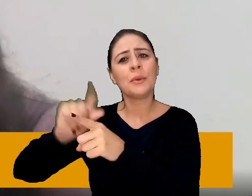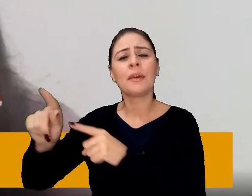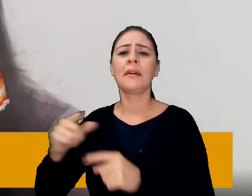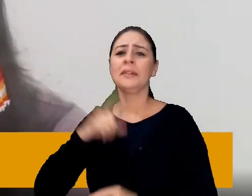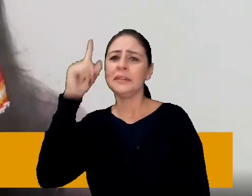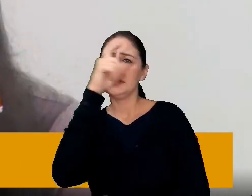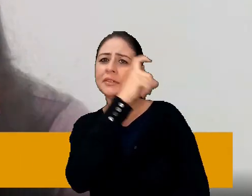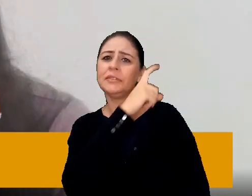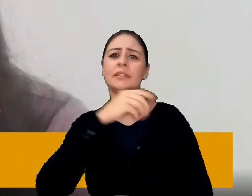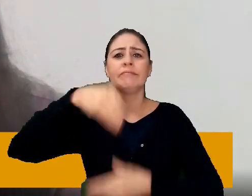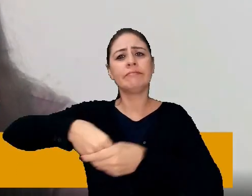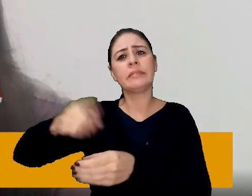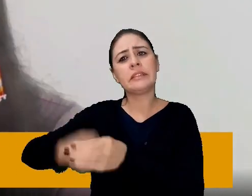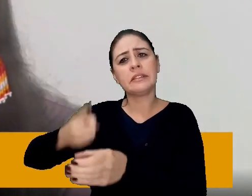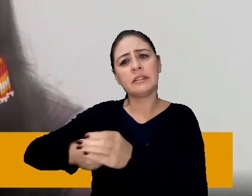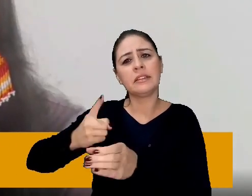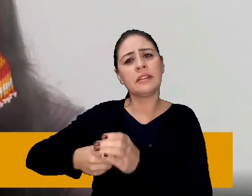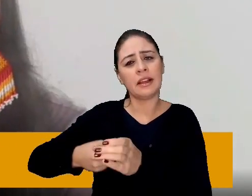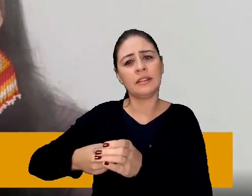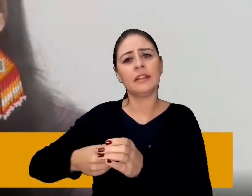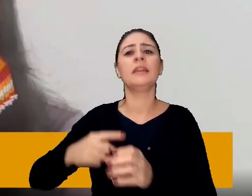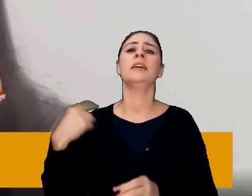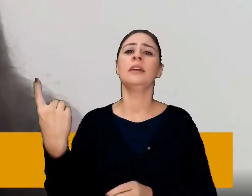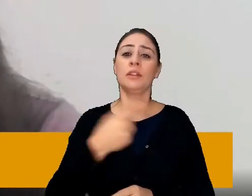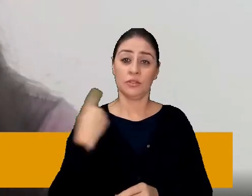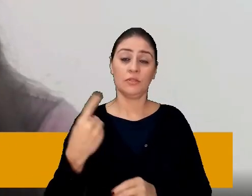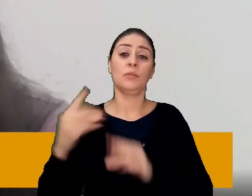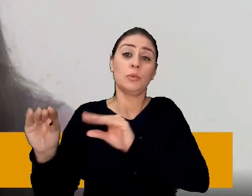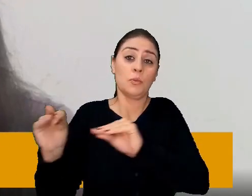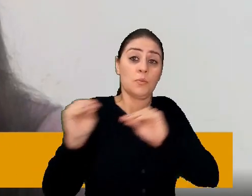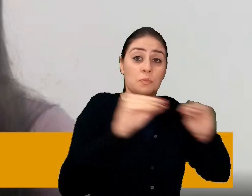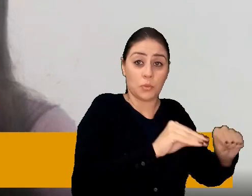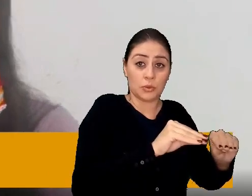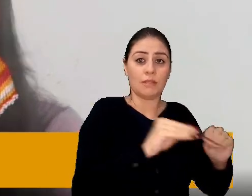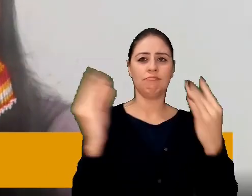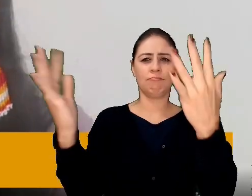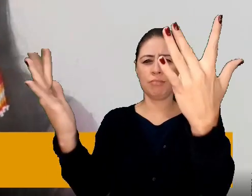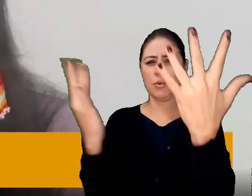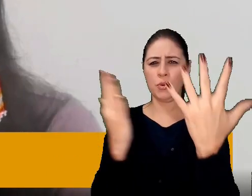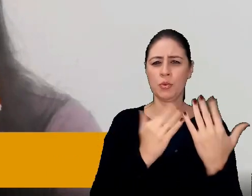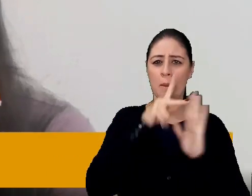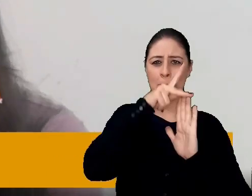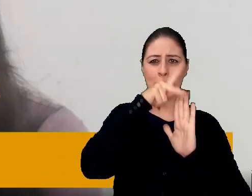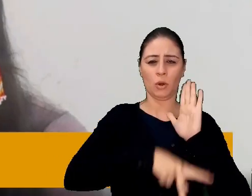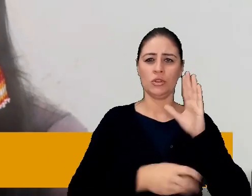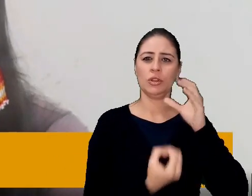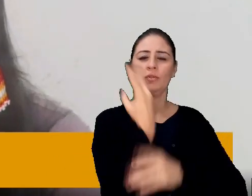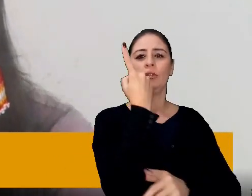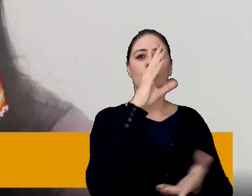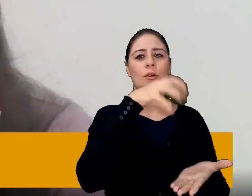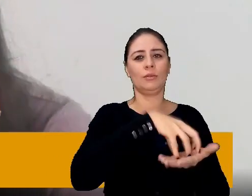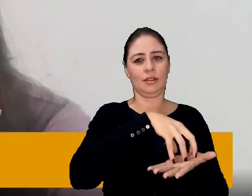dificuldade em permanecer na cidade, vamos entrar nesse lugar, vamos fazer um projeto e vamos fundar